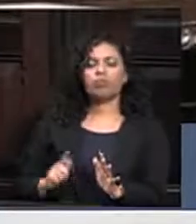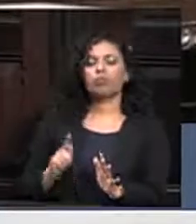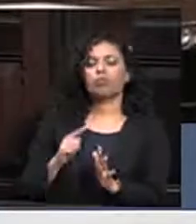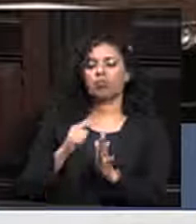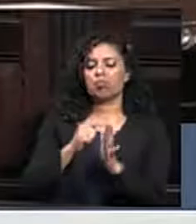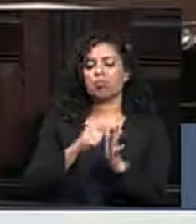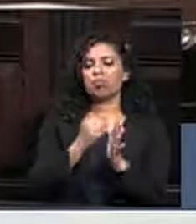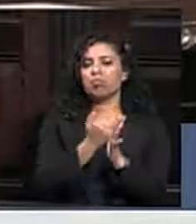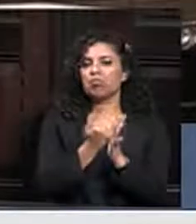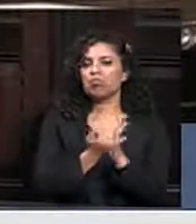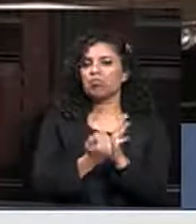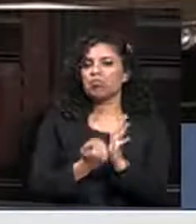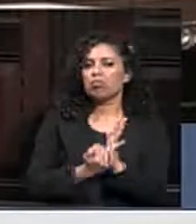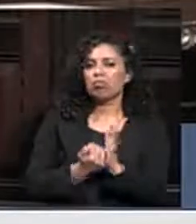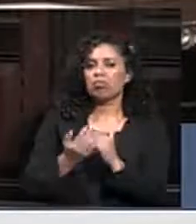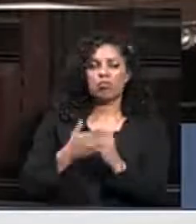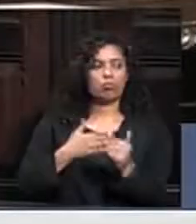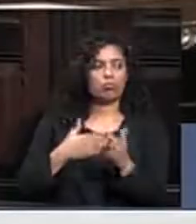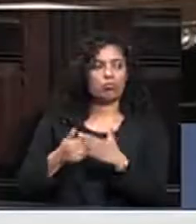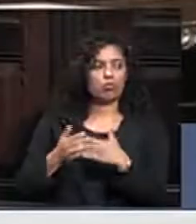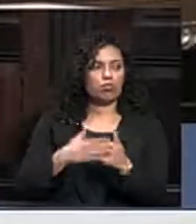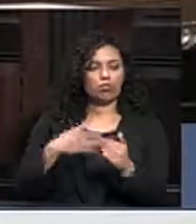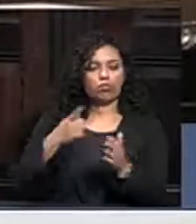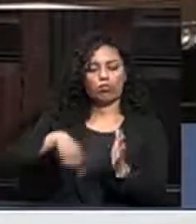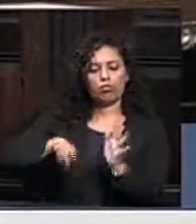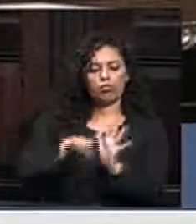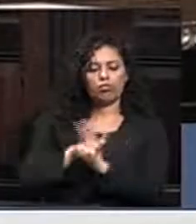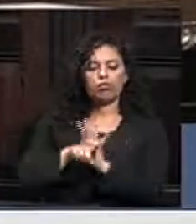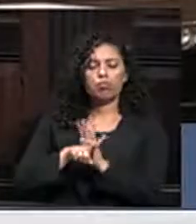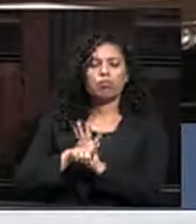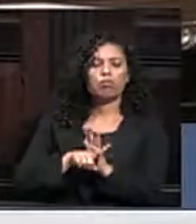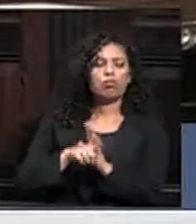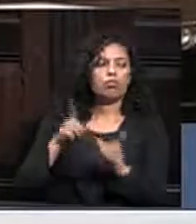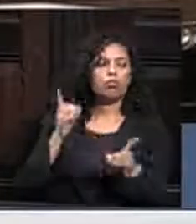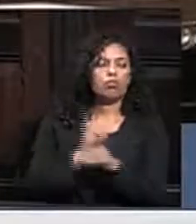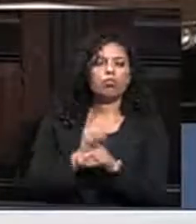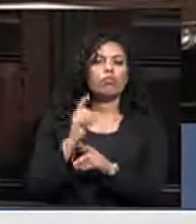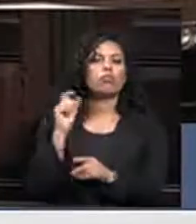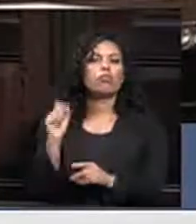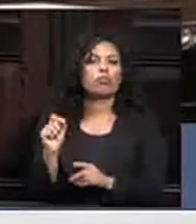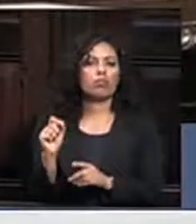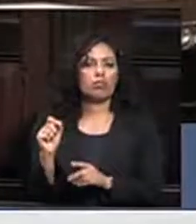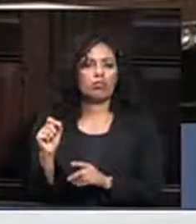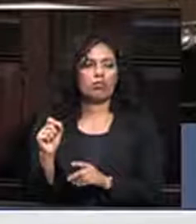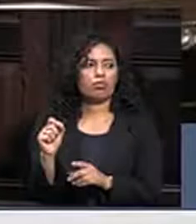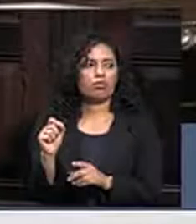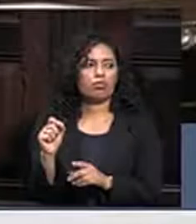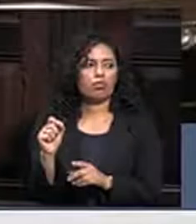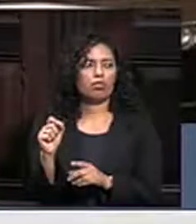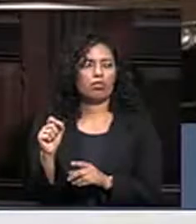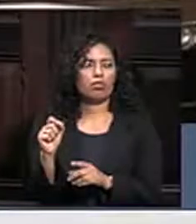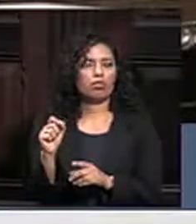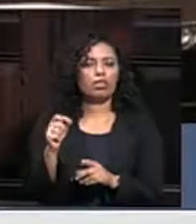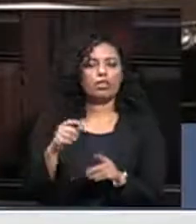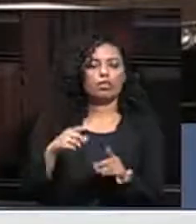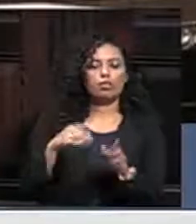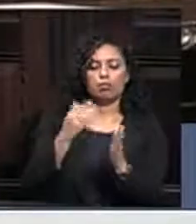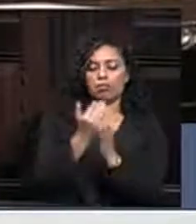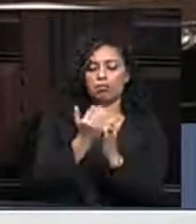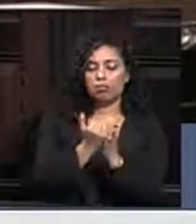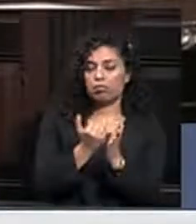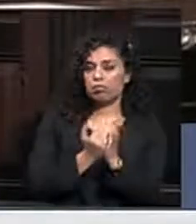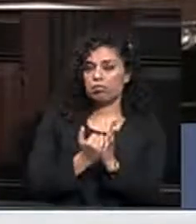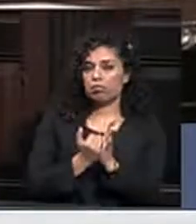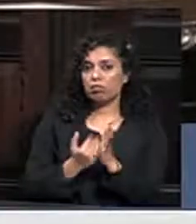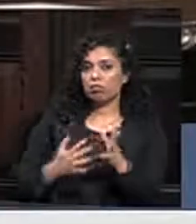caráter continuado, nós vamos verificar que essas medidas, elas tinham uma previsão de